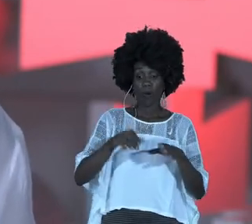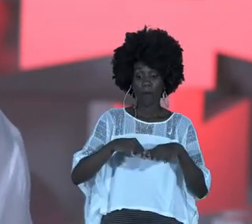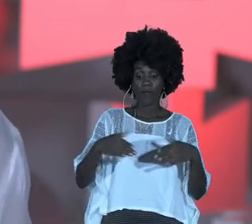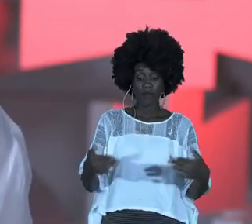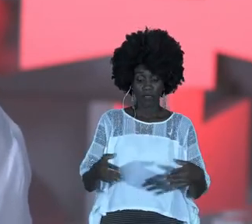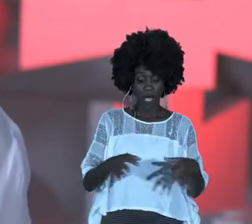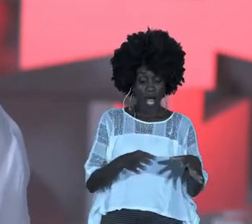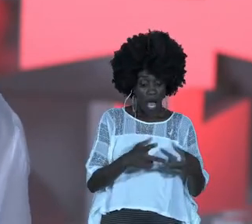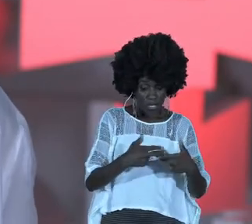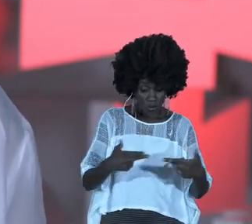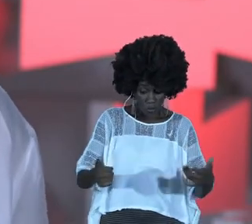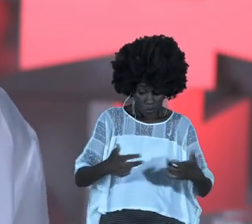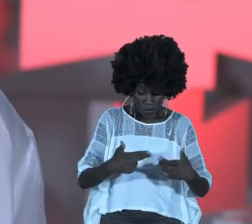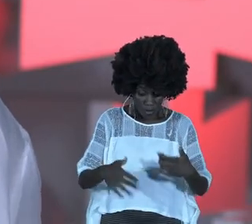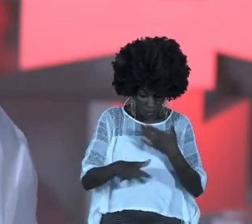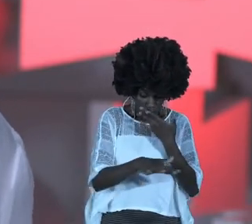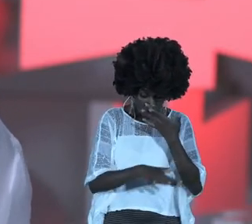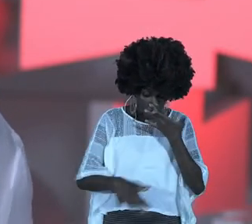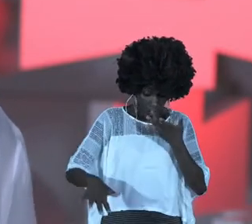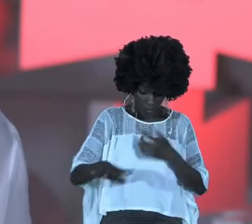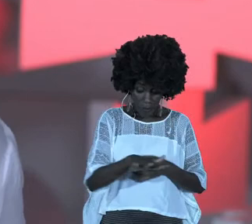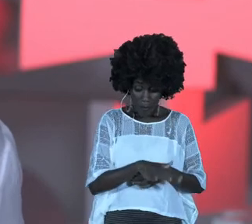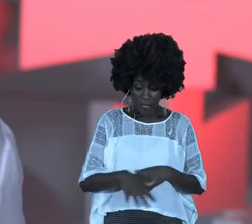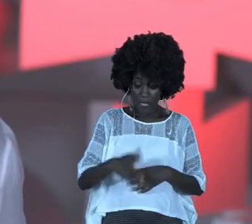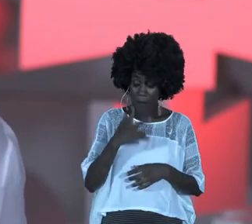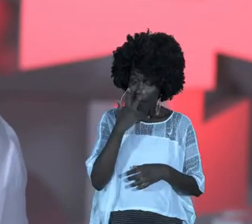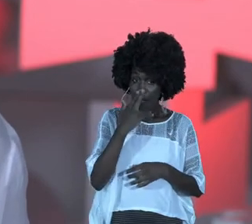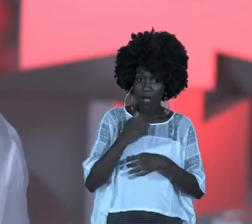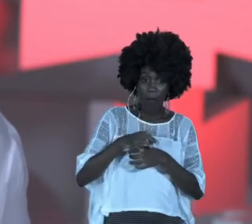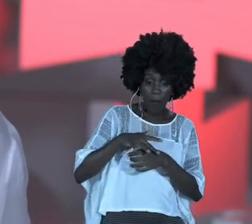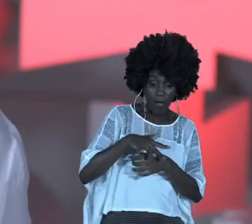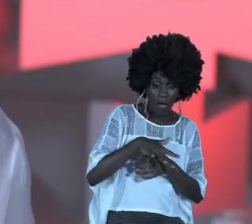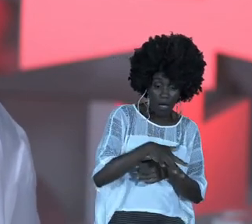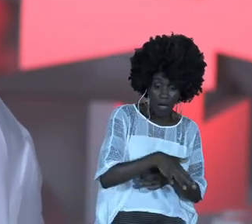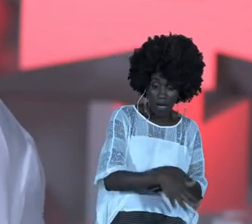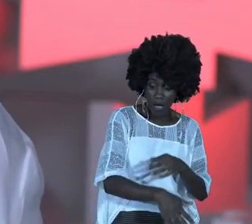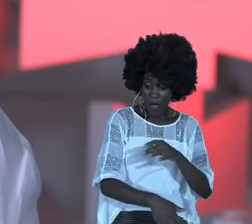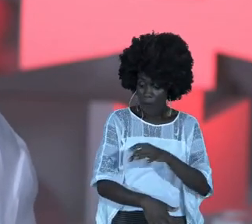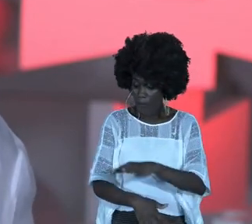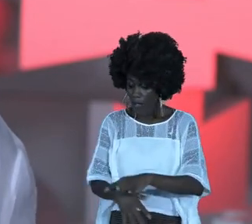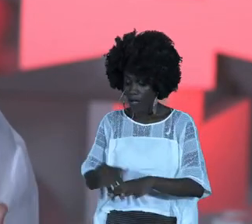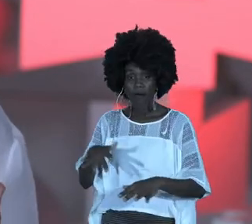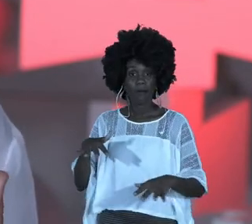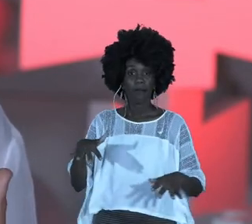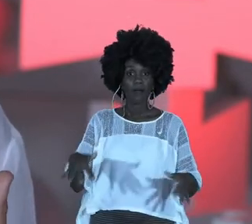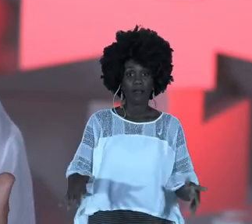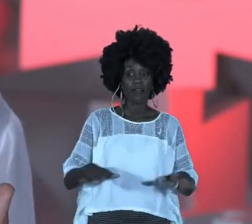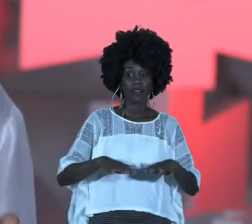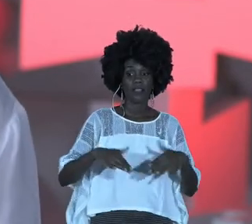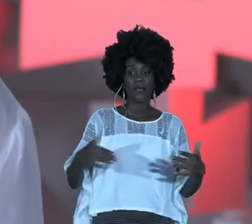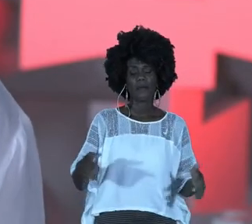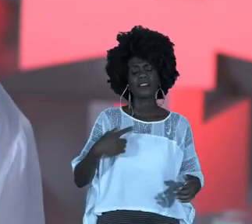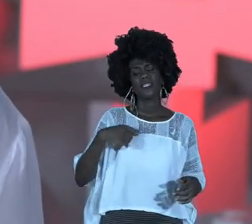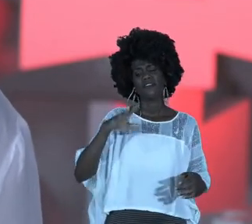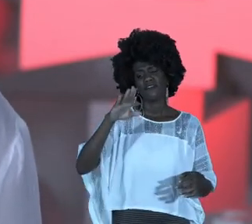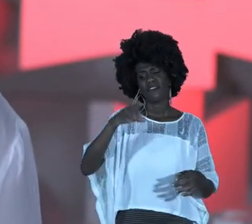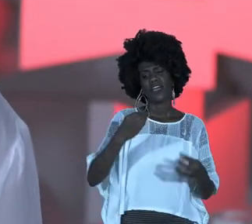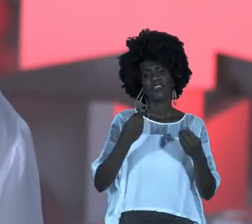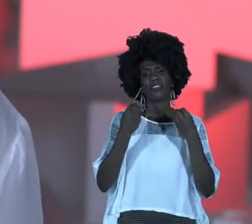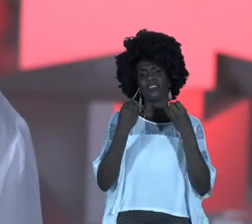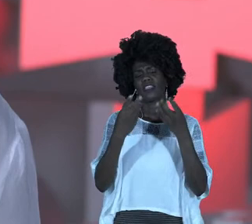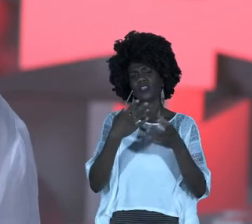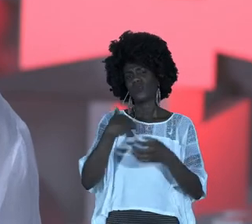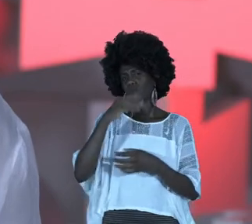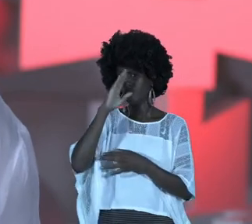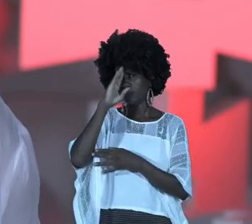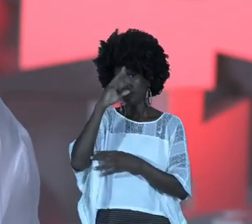estão na mesa, mas parece que eles escorrem pela mesa. Então ele vai oferecendo princípios da